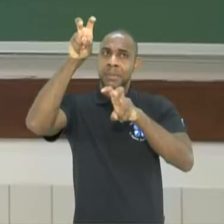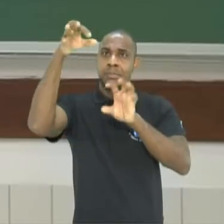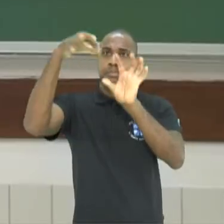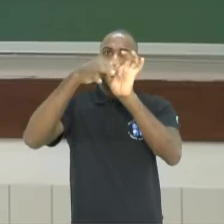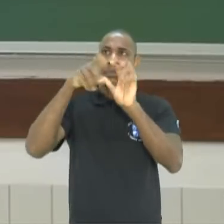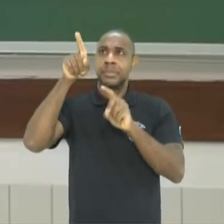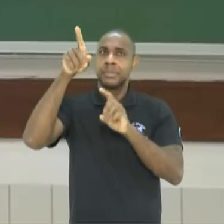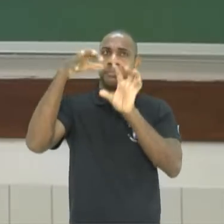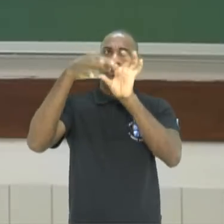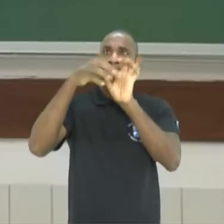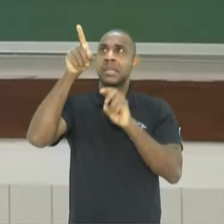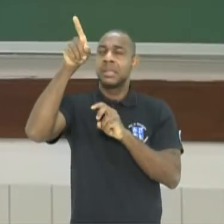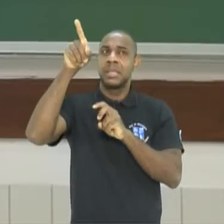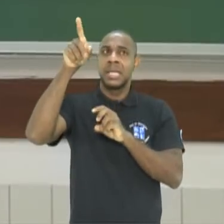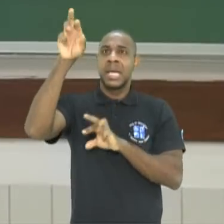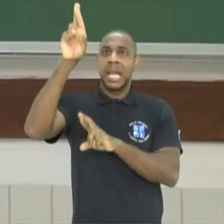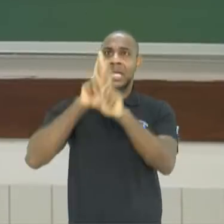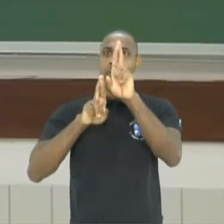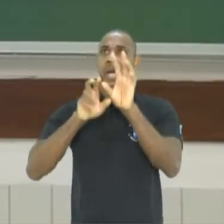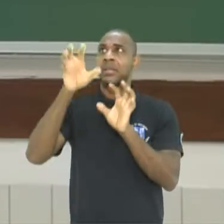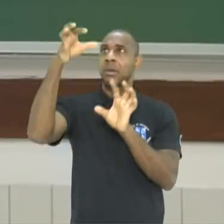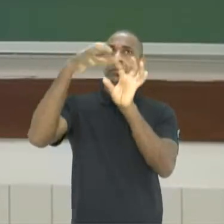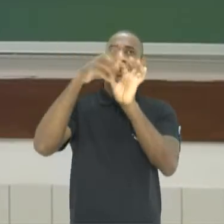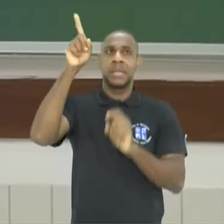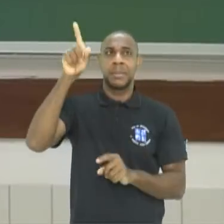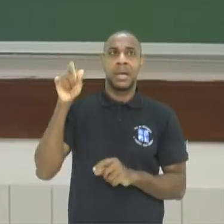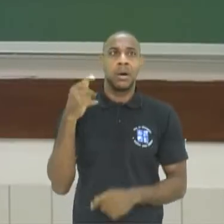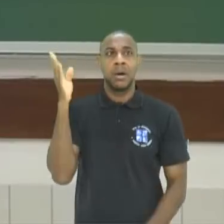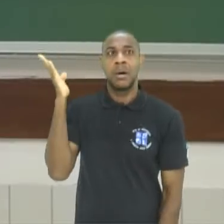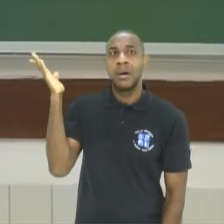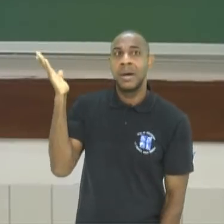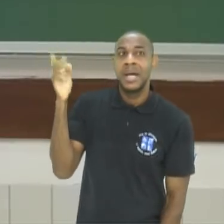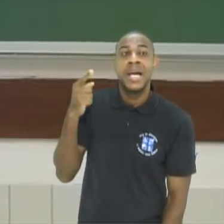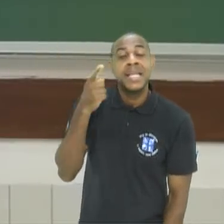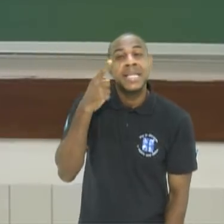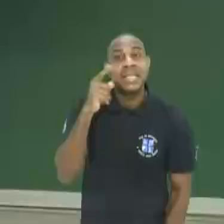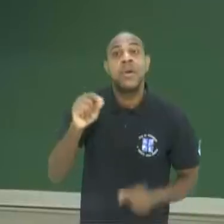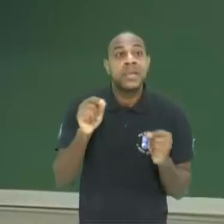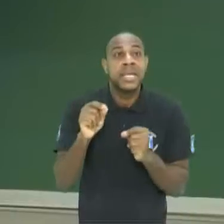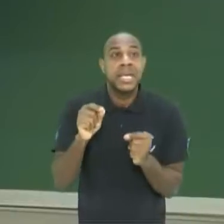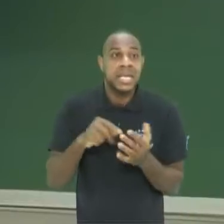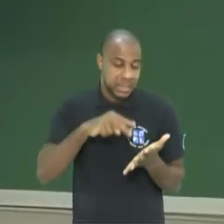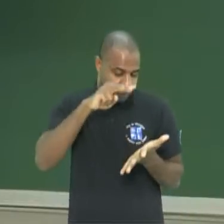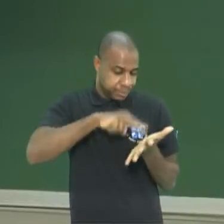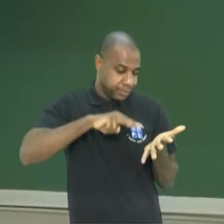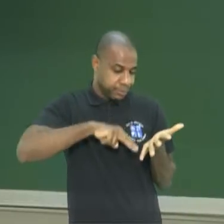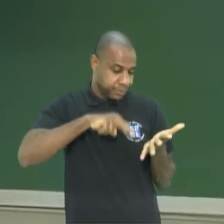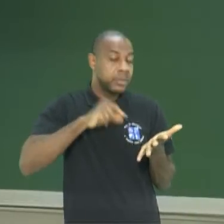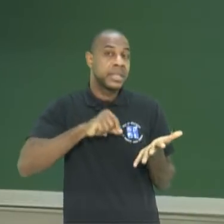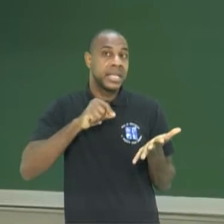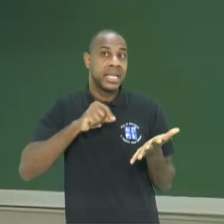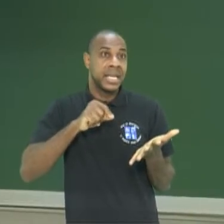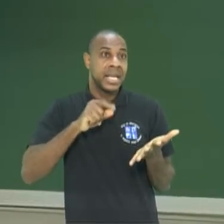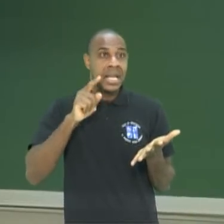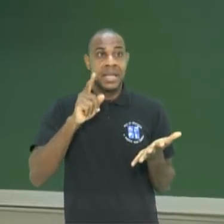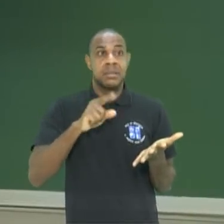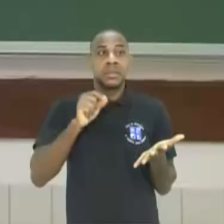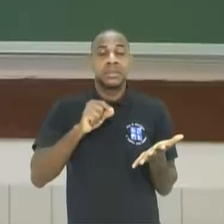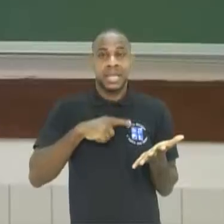importante, nós trazermos aqui, tentar convencer de que a ideia defendida